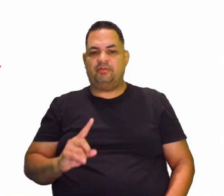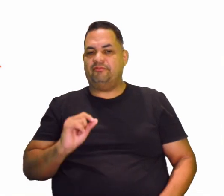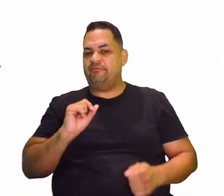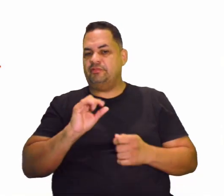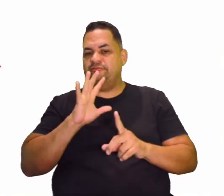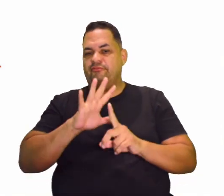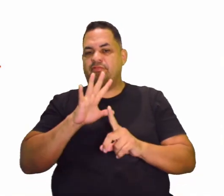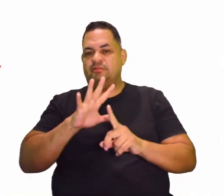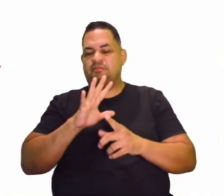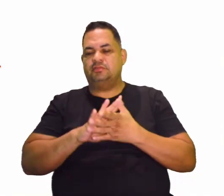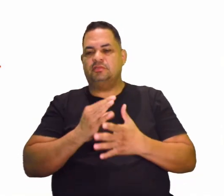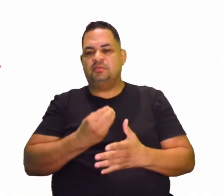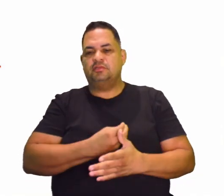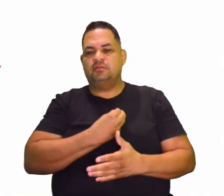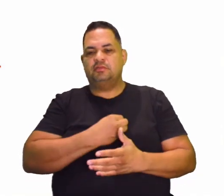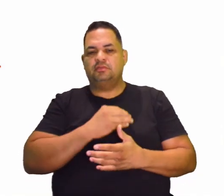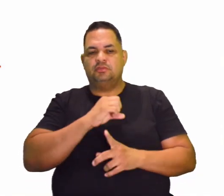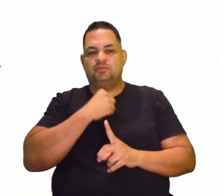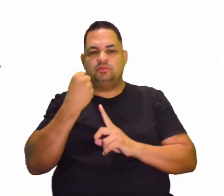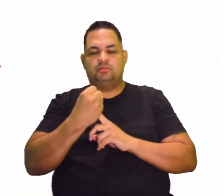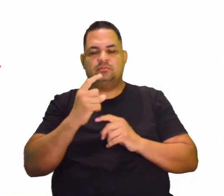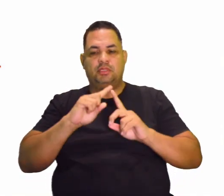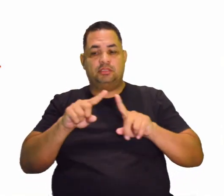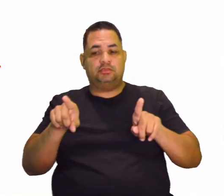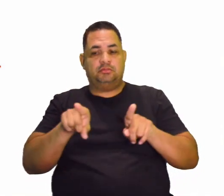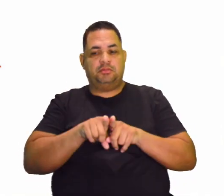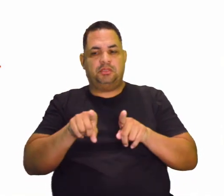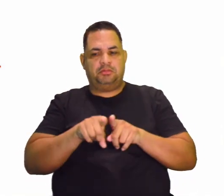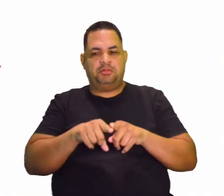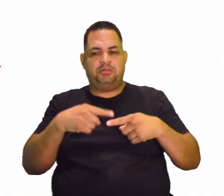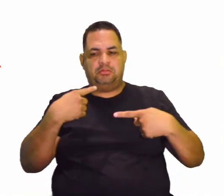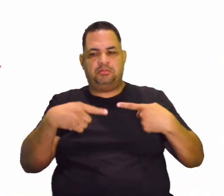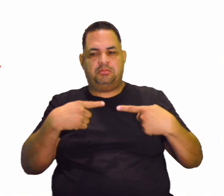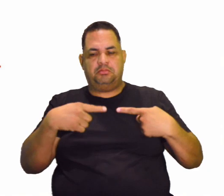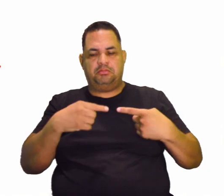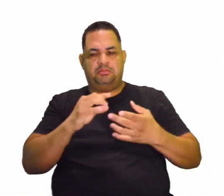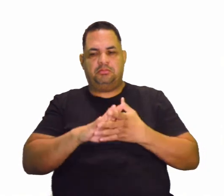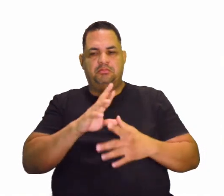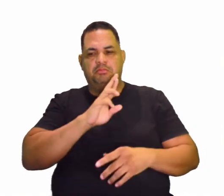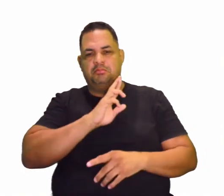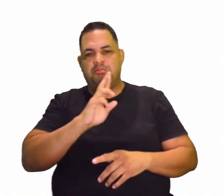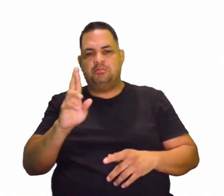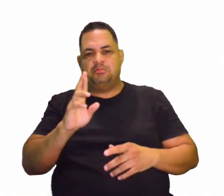social, mas na política, na cultura, na filosofia, na religião.